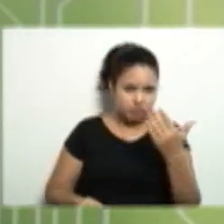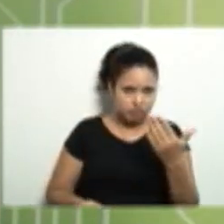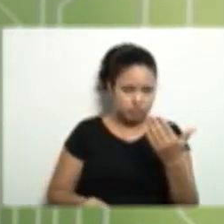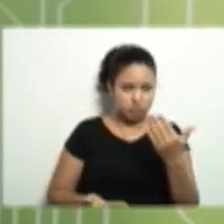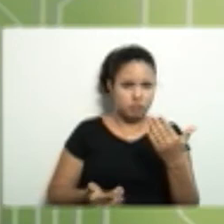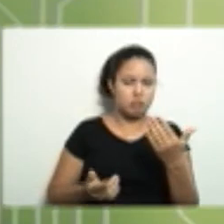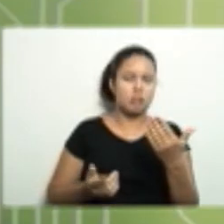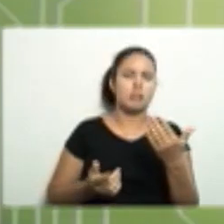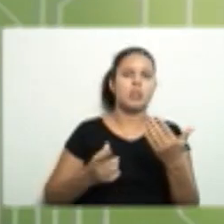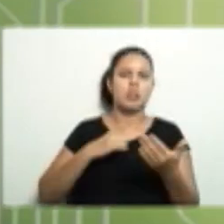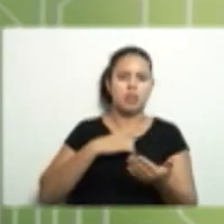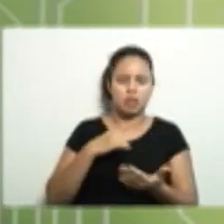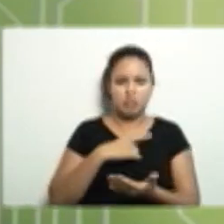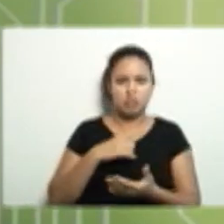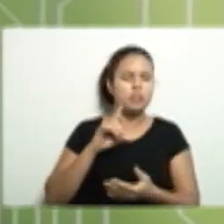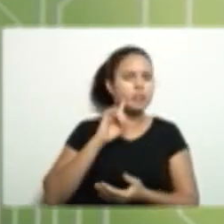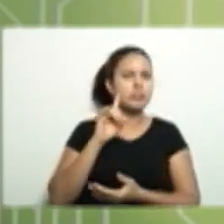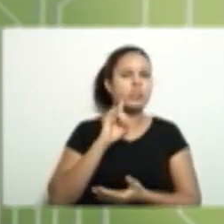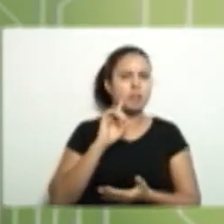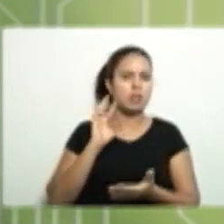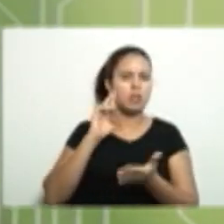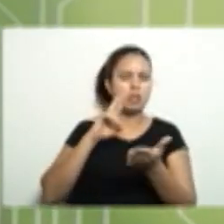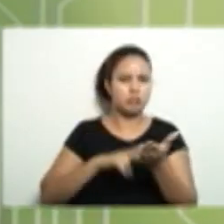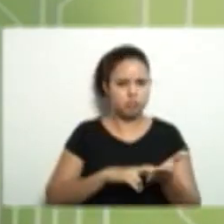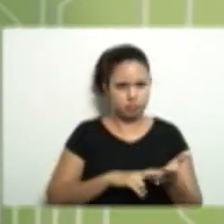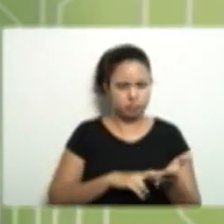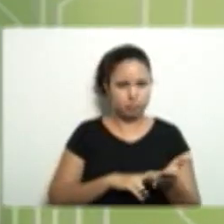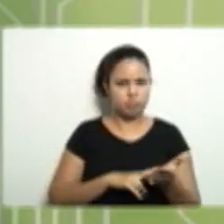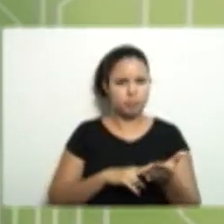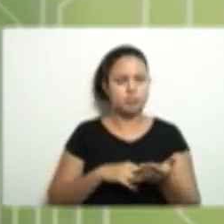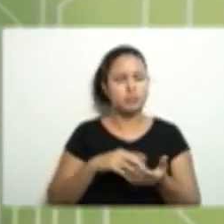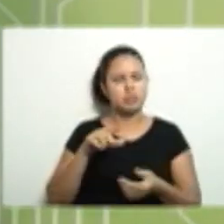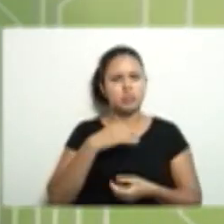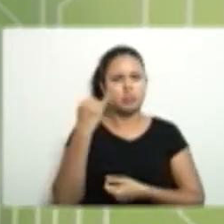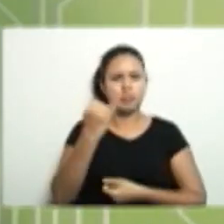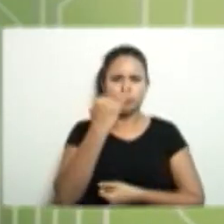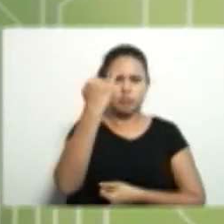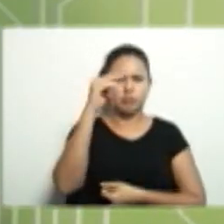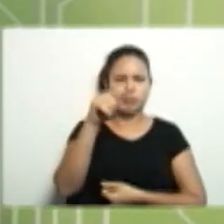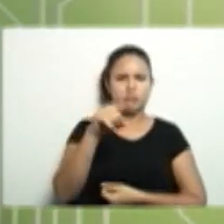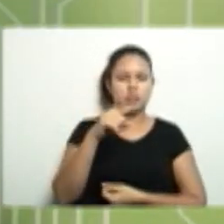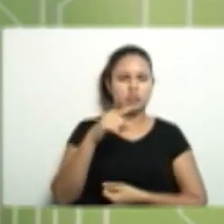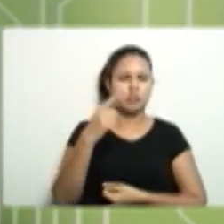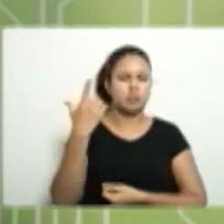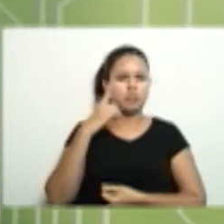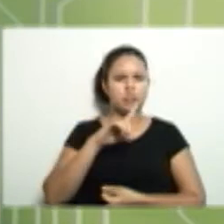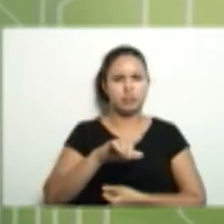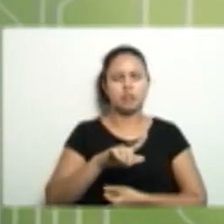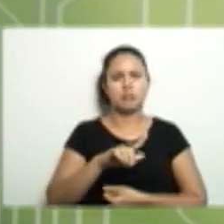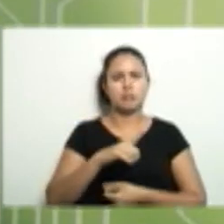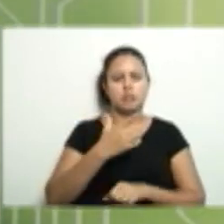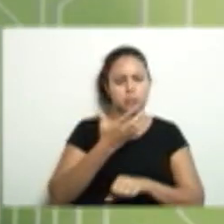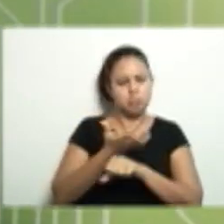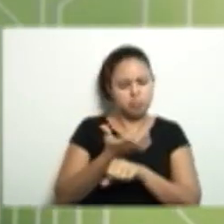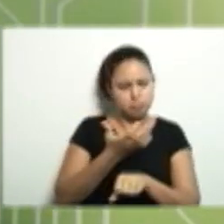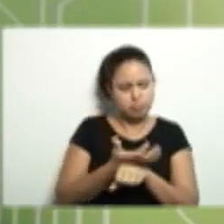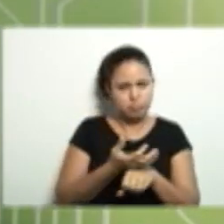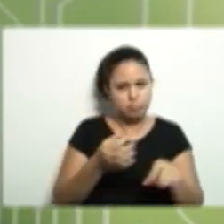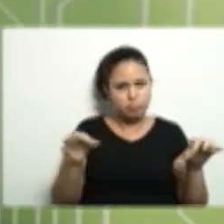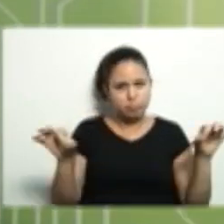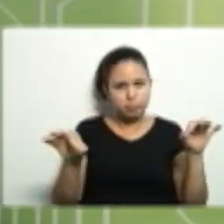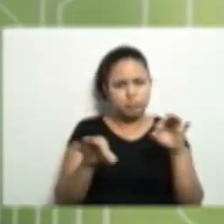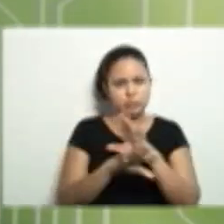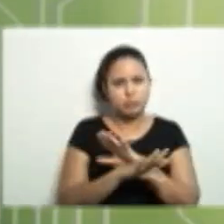da recuperação e do exame. Tá? É importante que você consiga resolver essa disciplina logo,